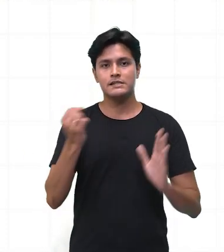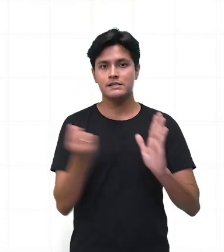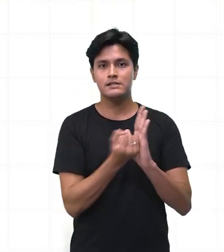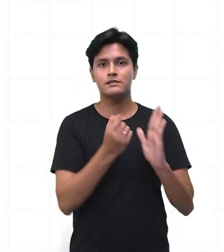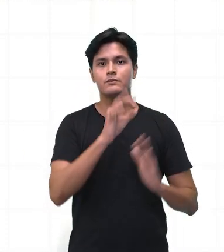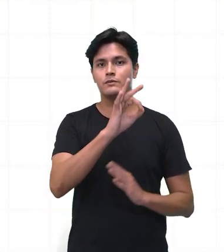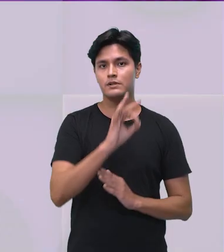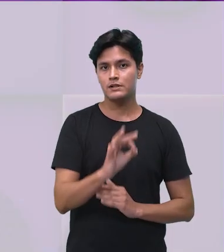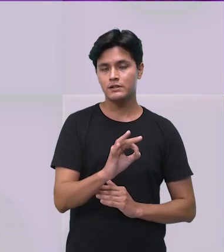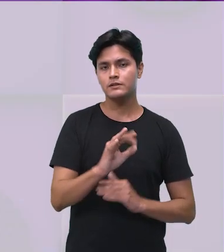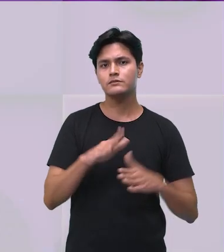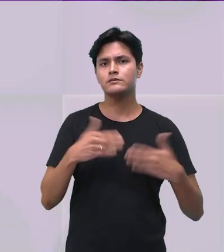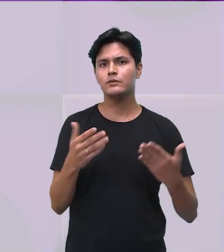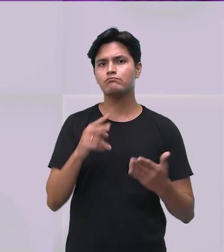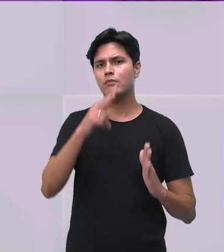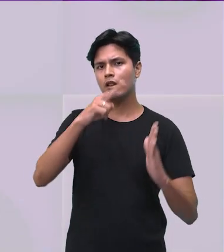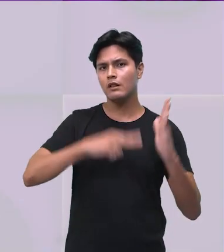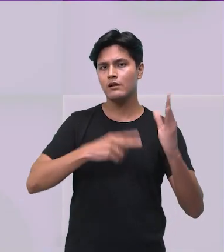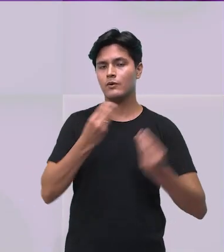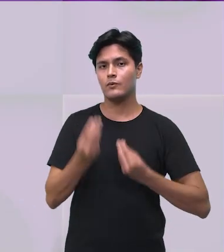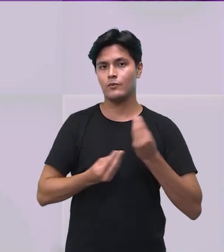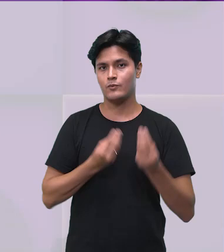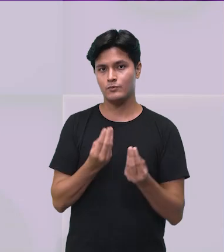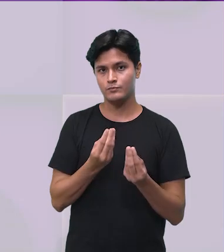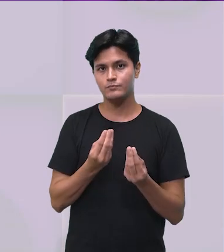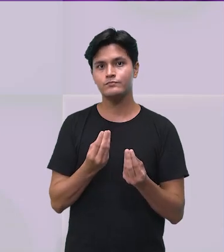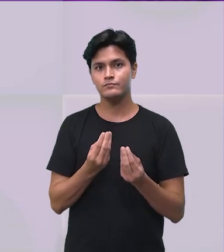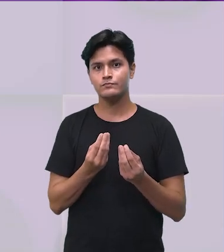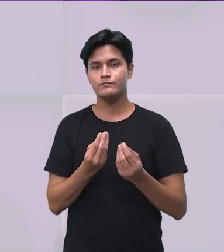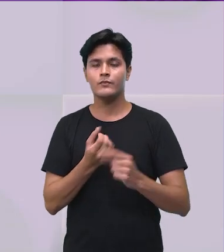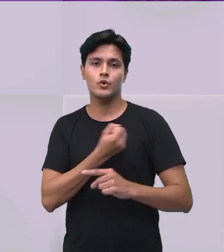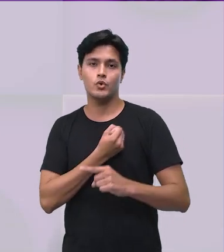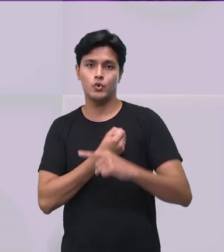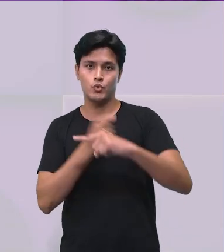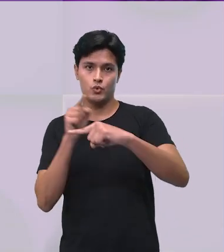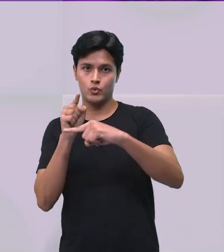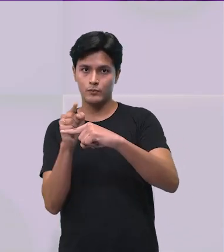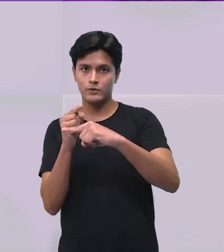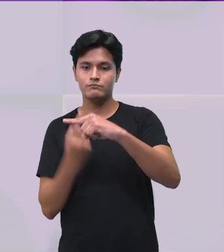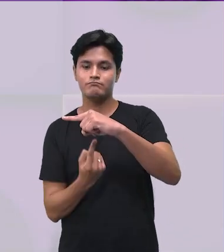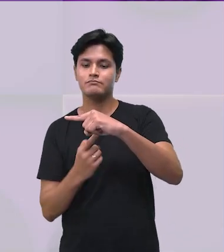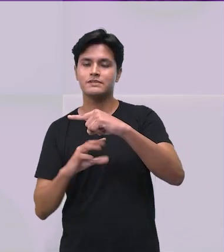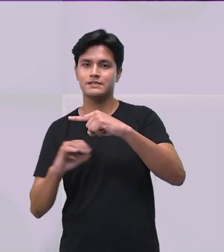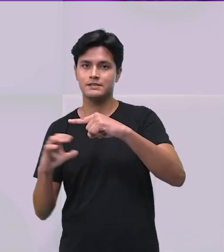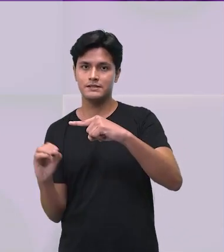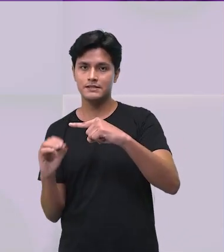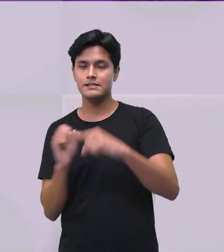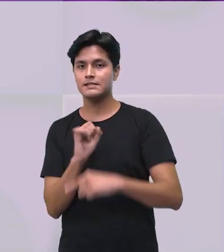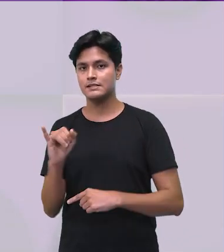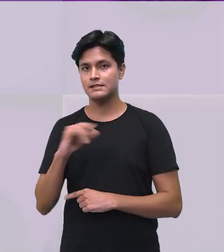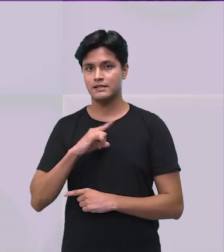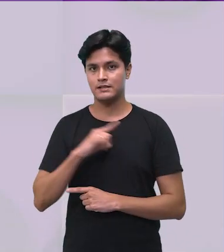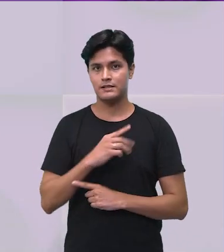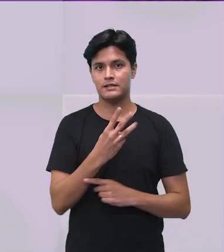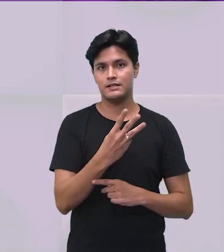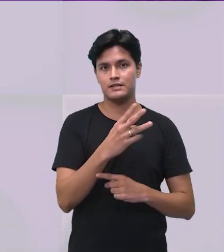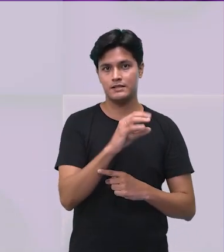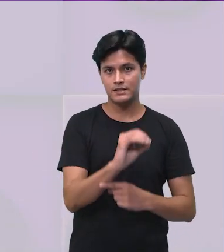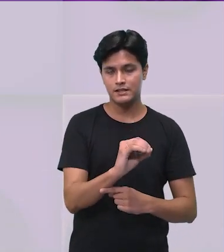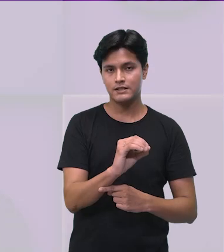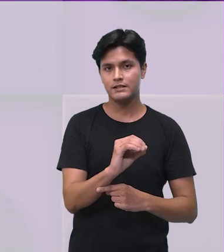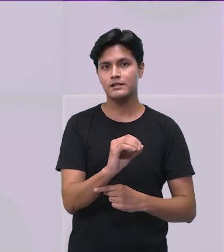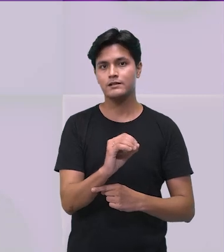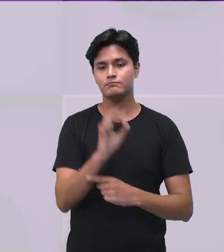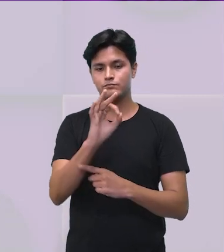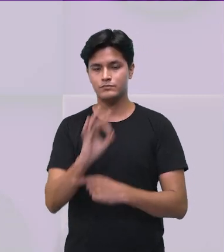leio então o número por cento, certo? Se eu tenho 30%, significa que é 30 dividido por 100, significa